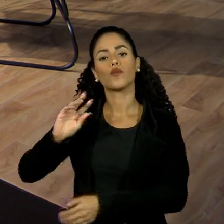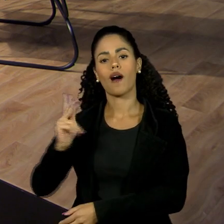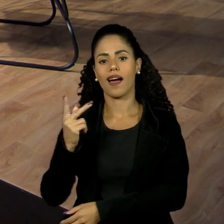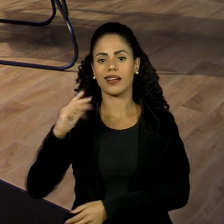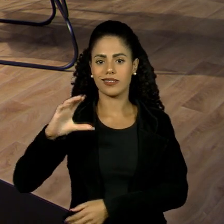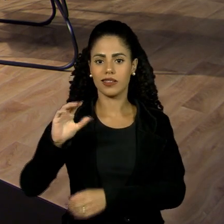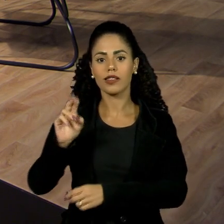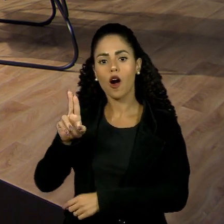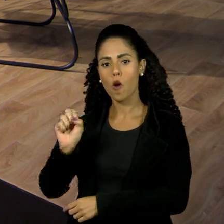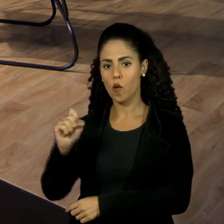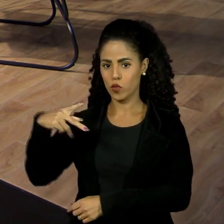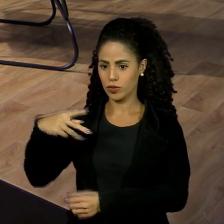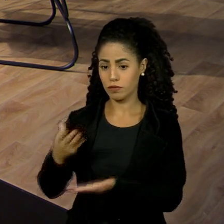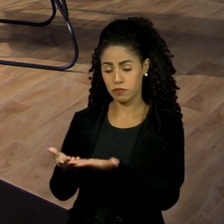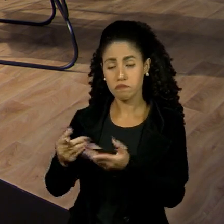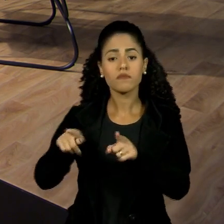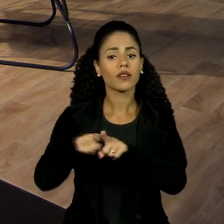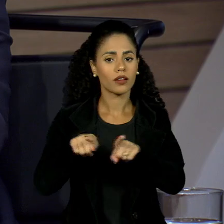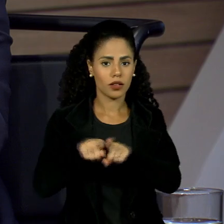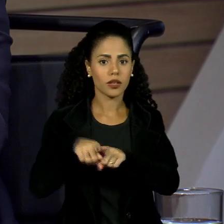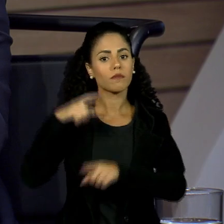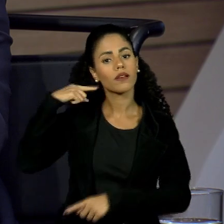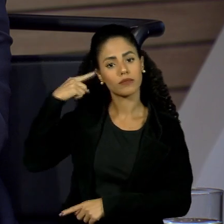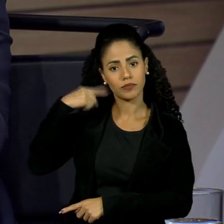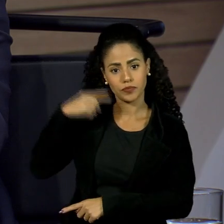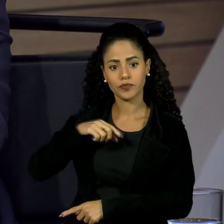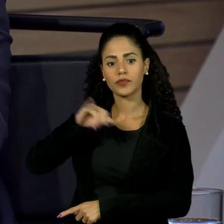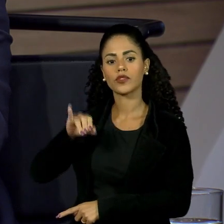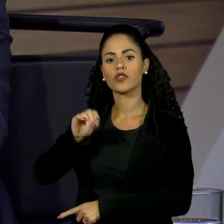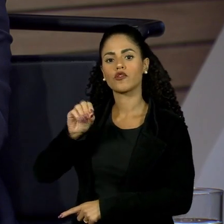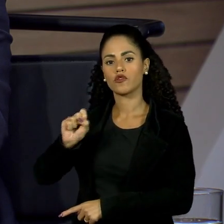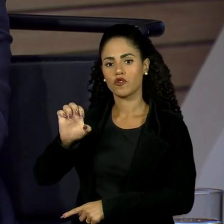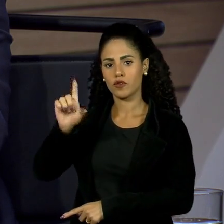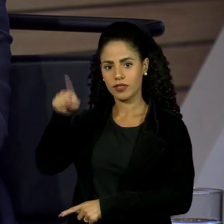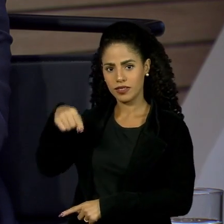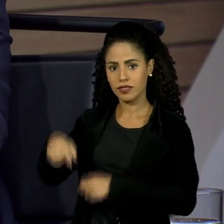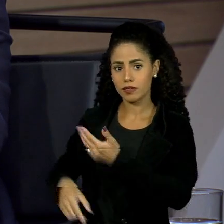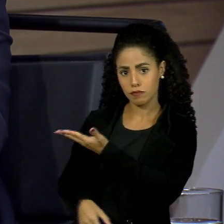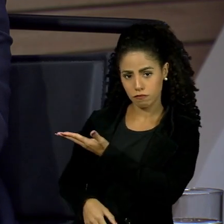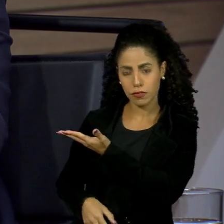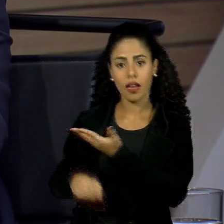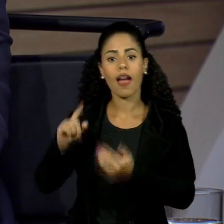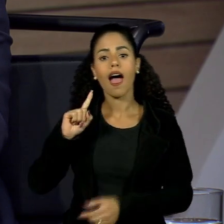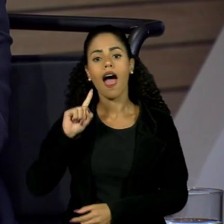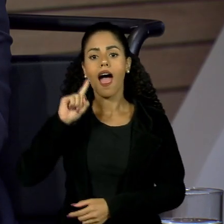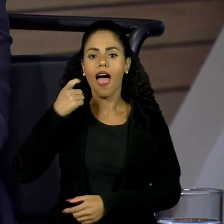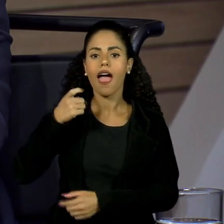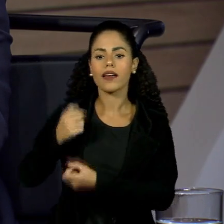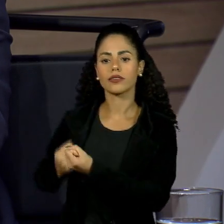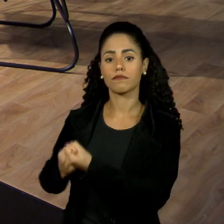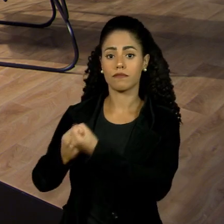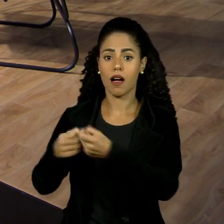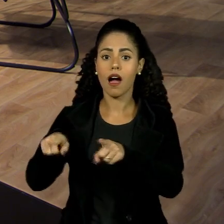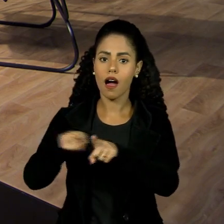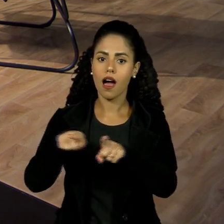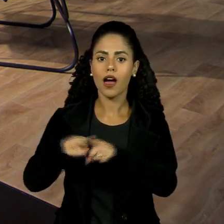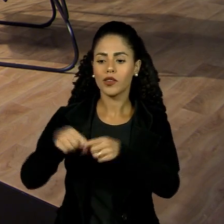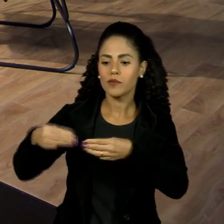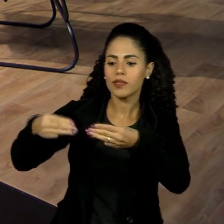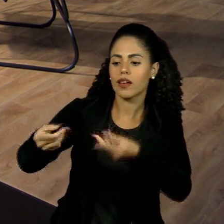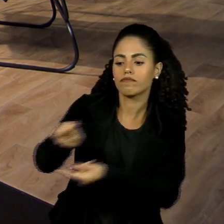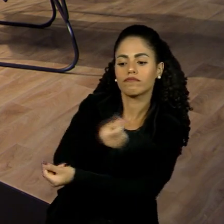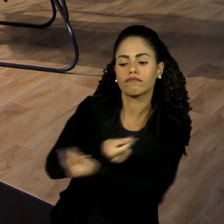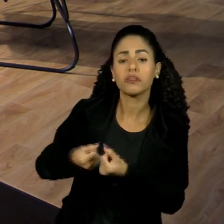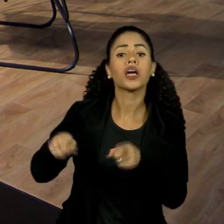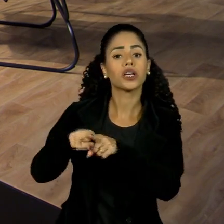da USP. E comigo também o advogado José Francisco Mansur, que é ex-assessor especial do Ministério da Fazenda, que